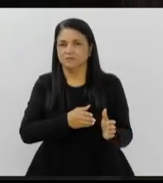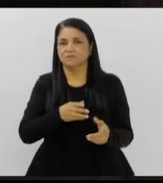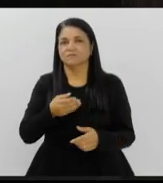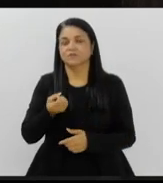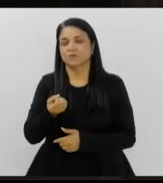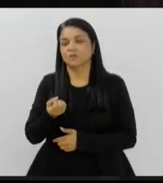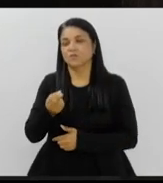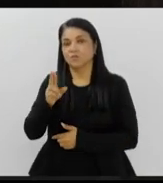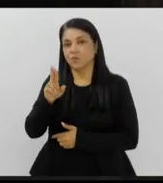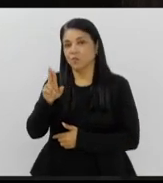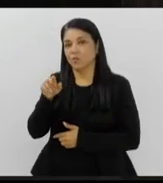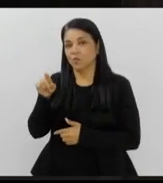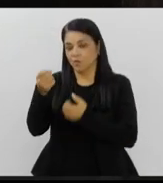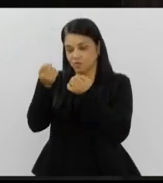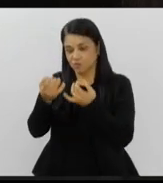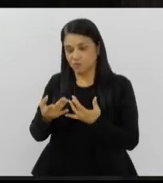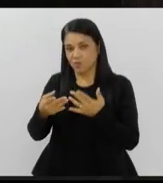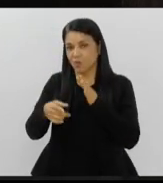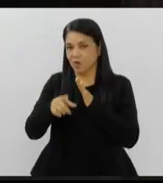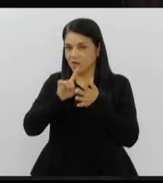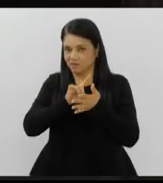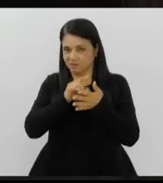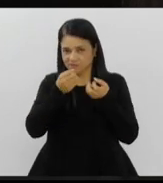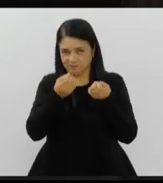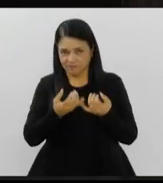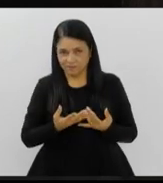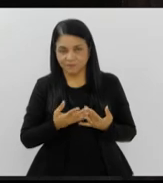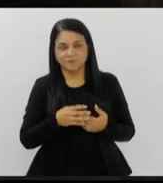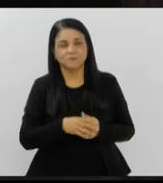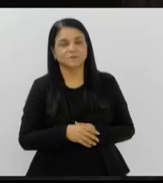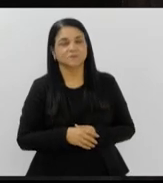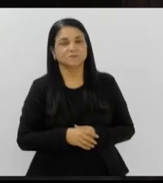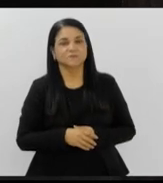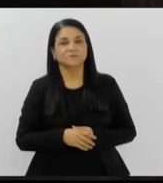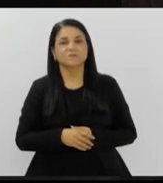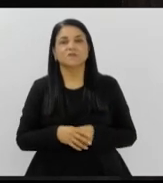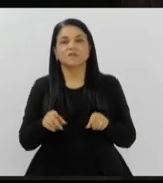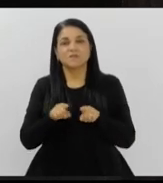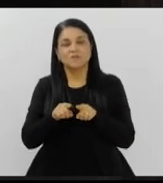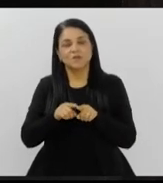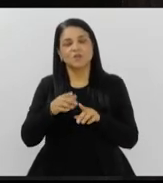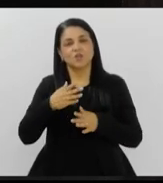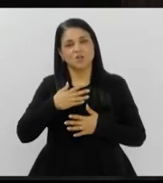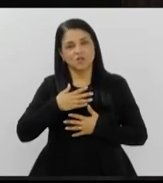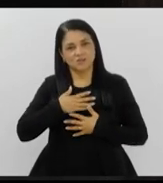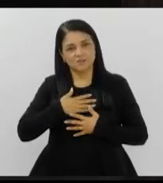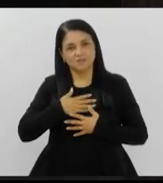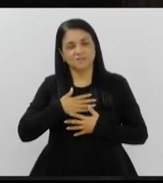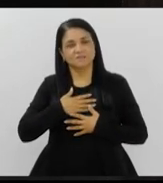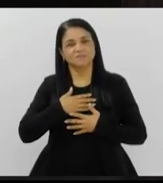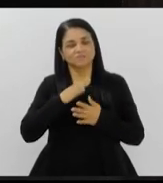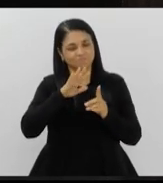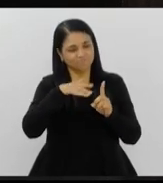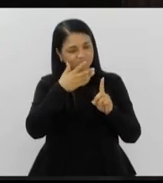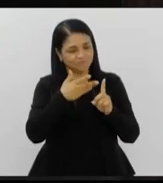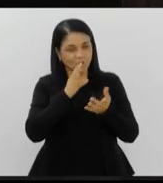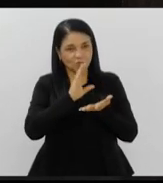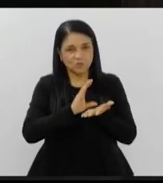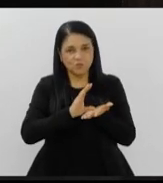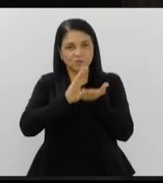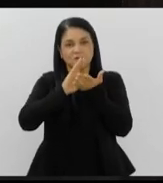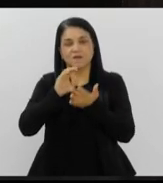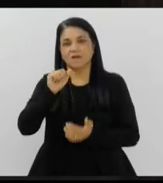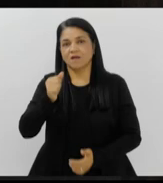doutor Nélio. Eu gostaria também de fazer uma menção aos conselheiros